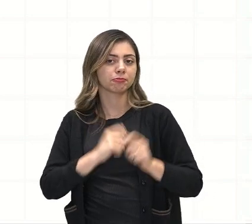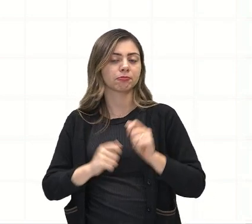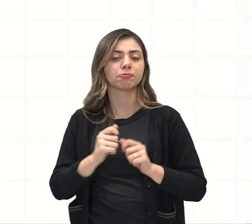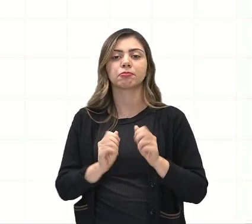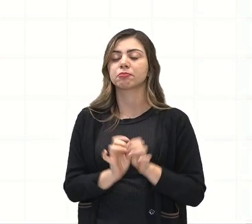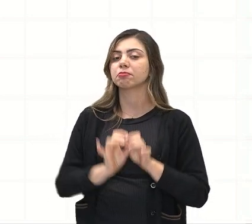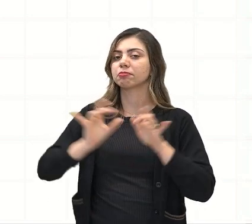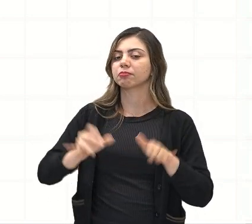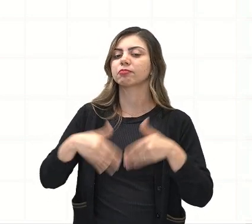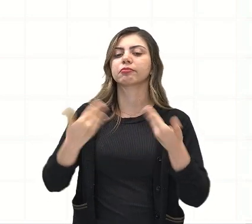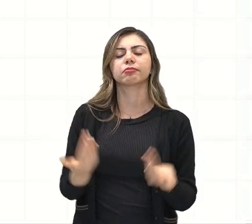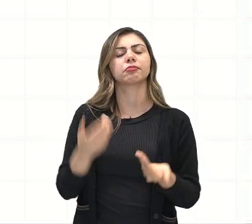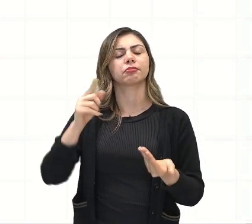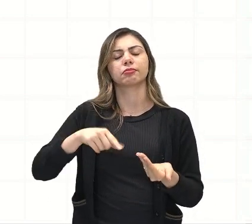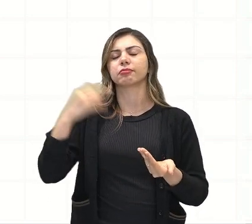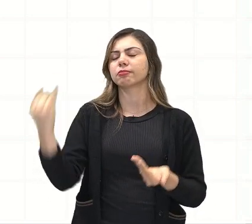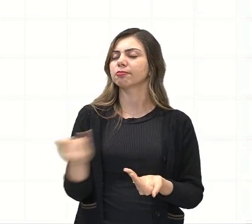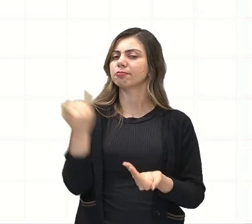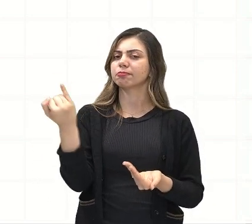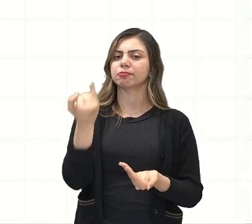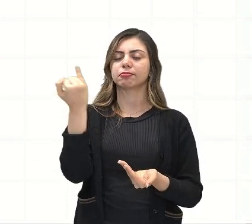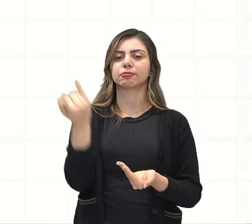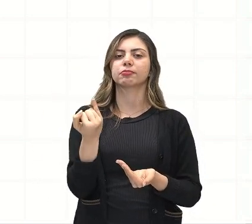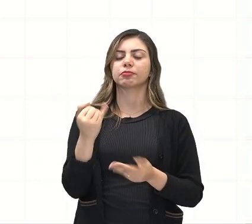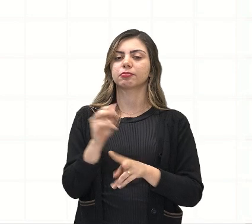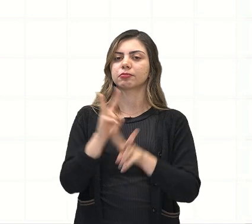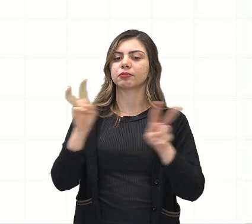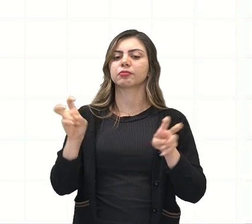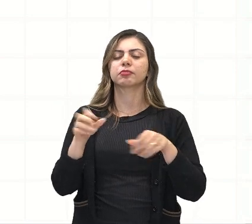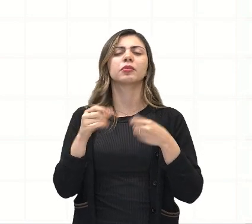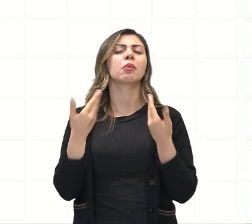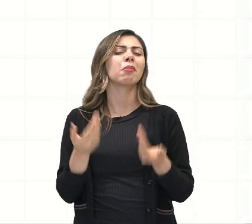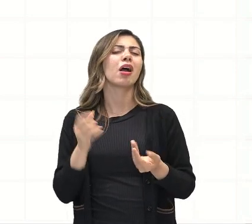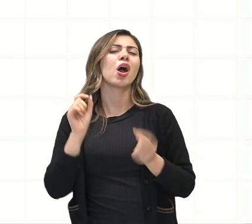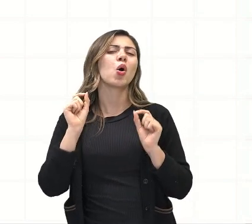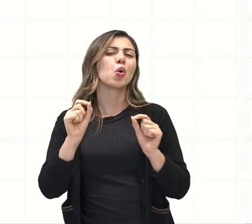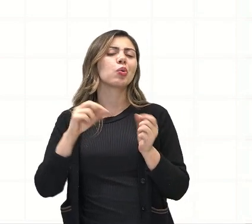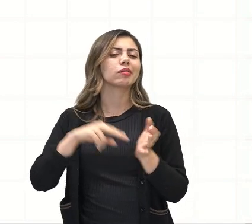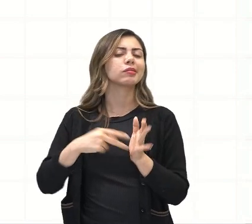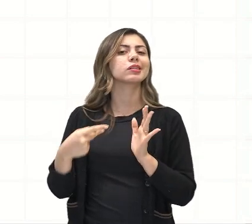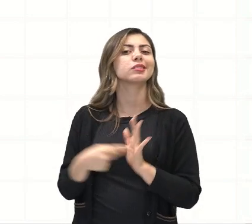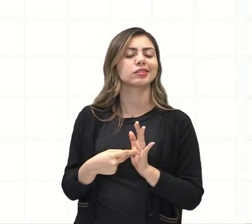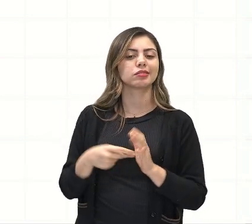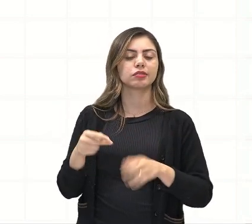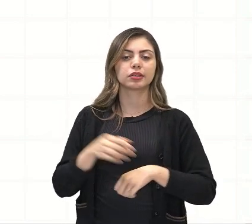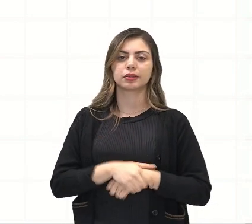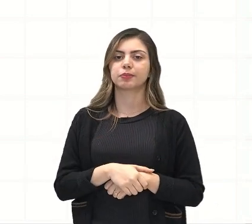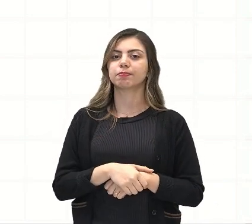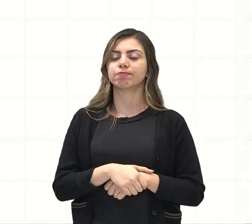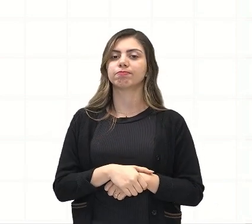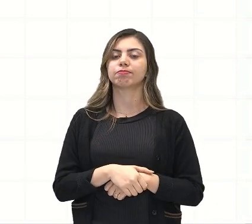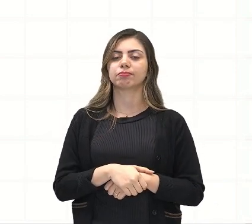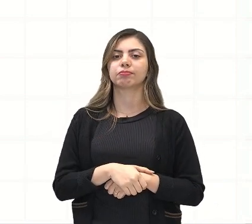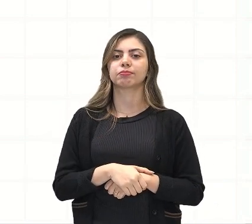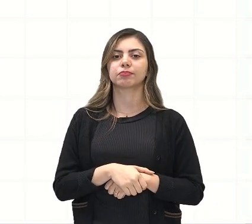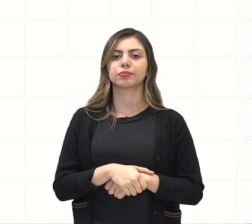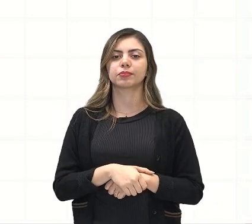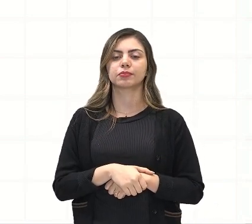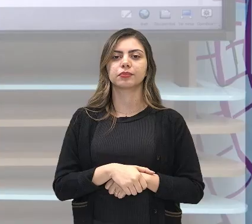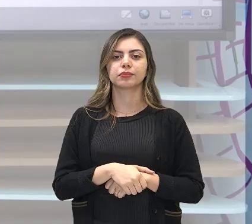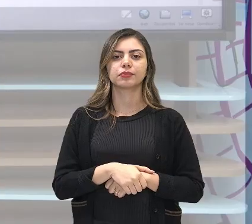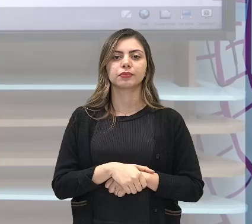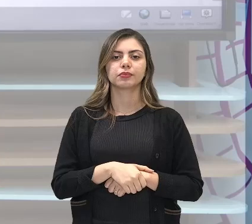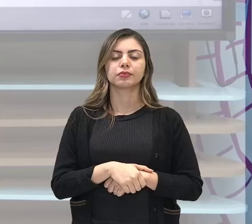um ponto fundamental, né? O que seria esse liberalismo econômico? É justamente